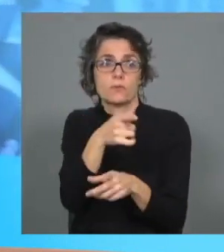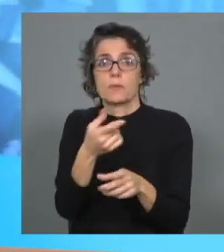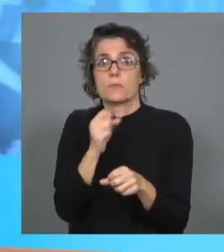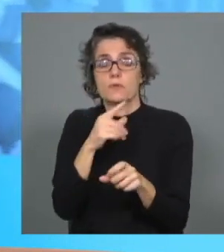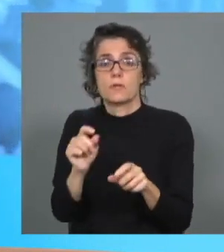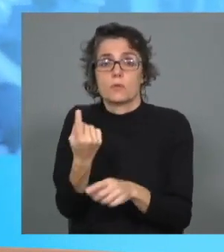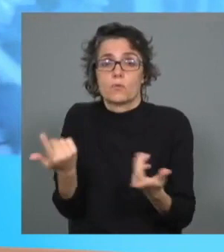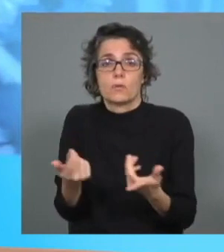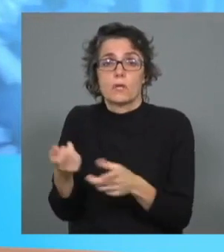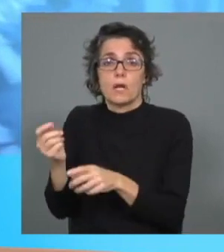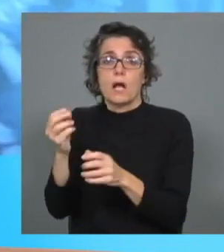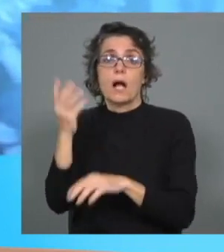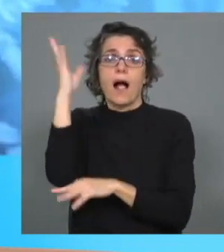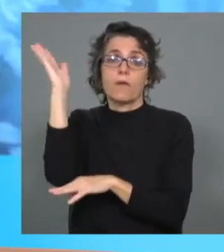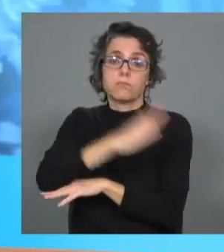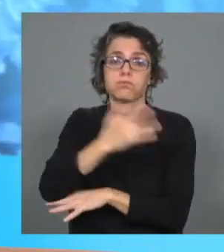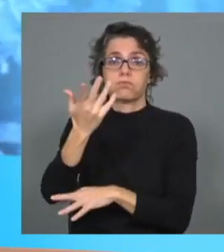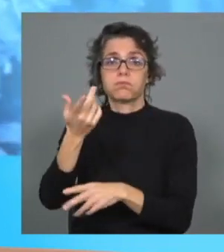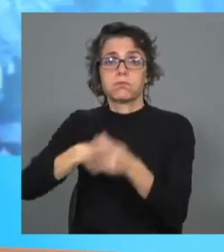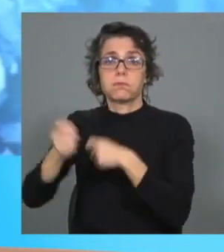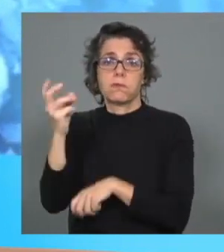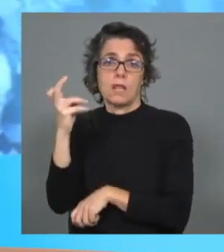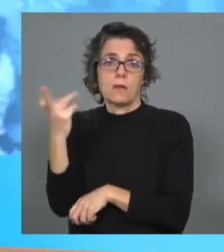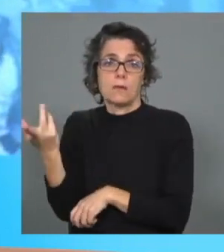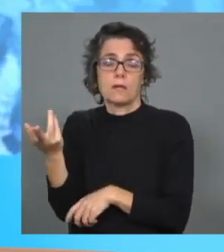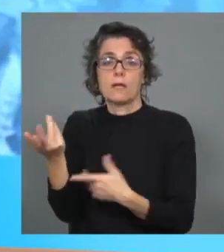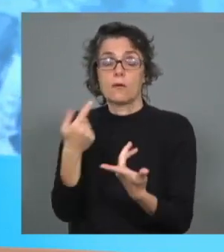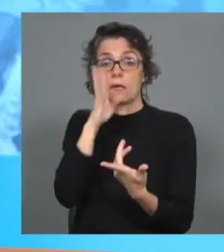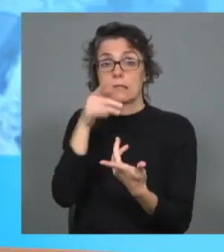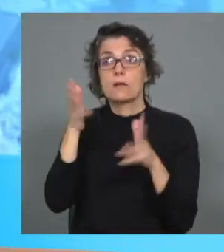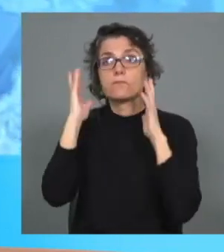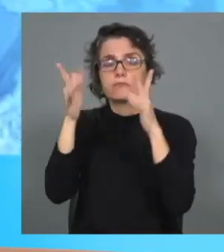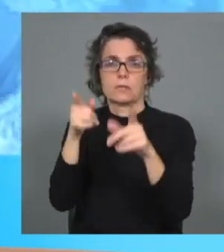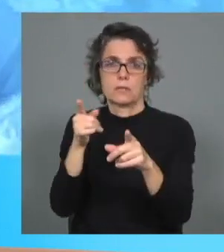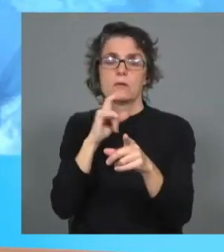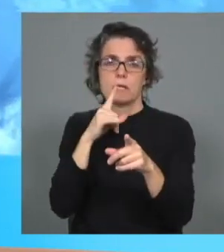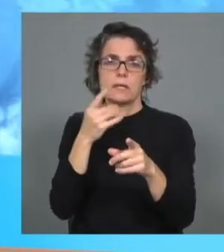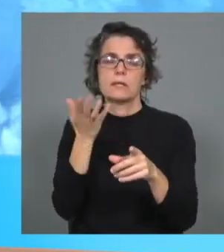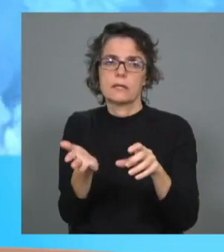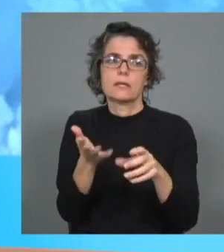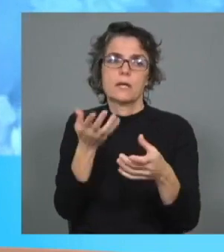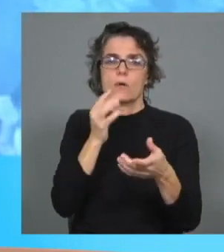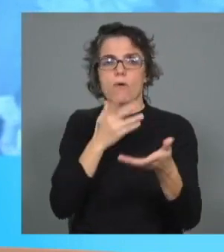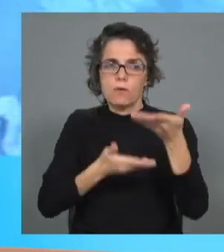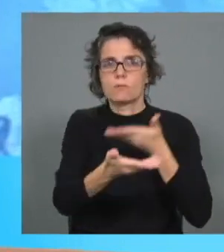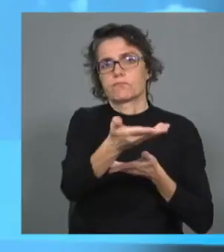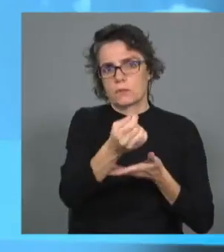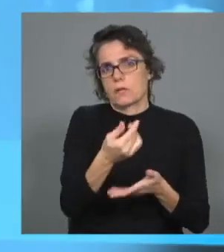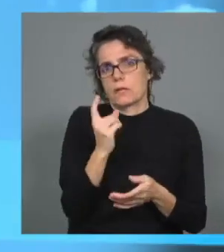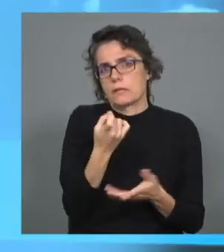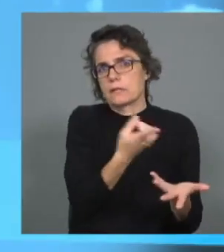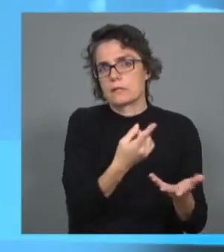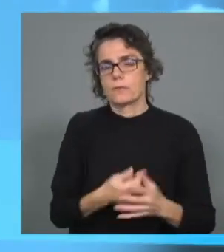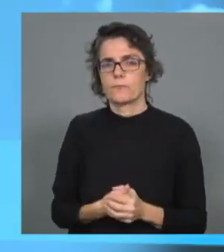portanto, temos que garantir que, se ele mantém essa floresta, algum benefício ele vai ter. Um outro aspecto também